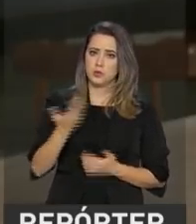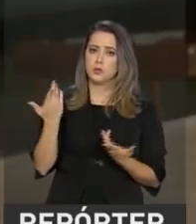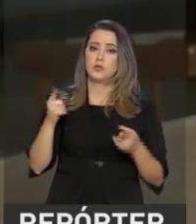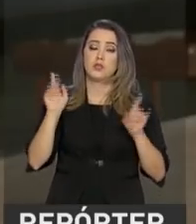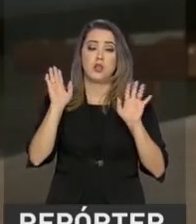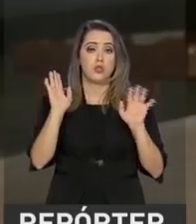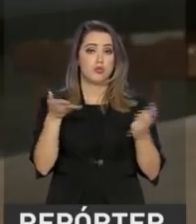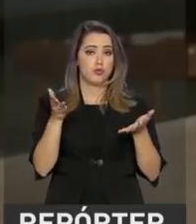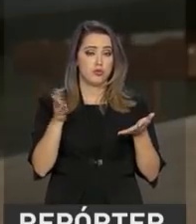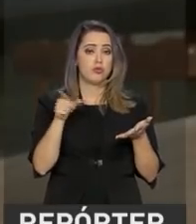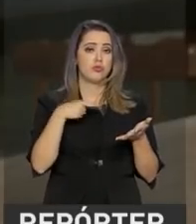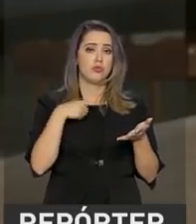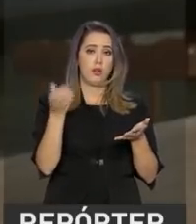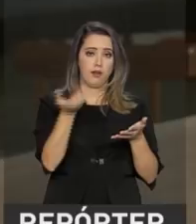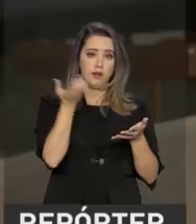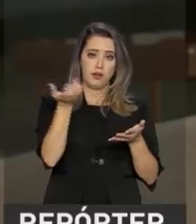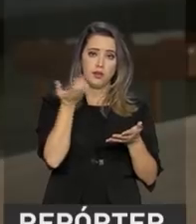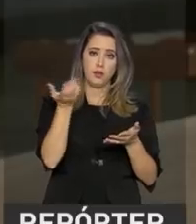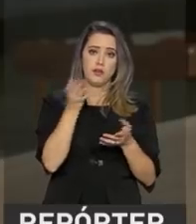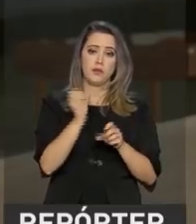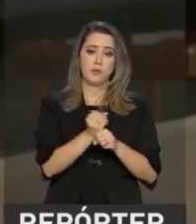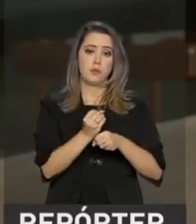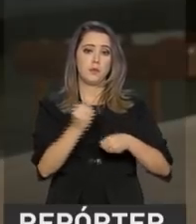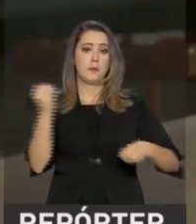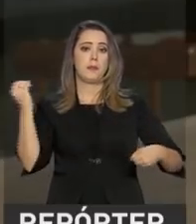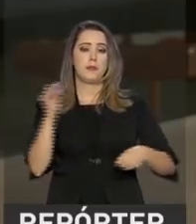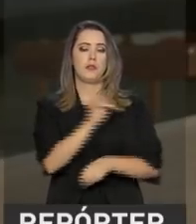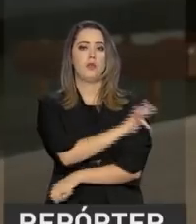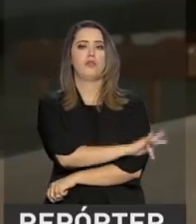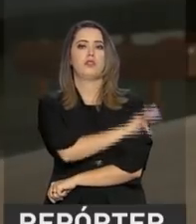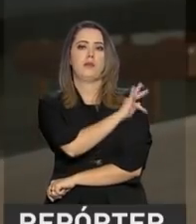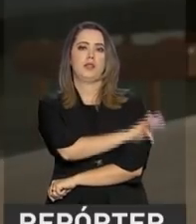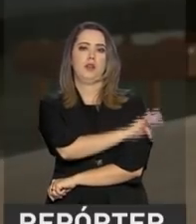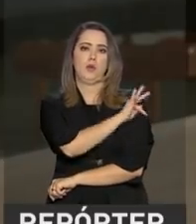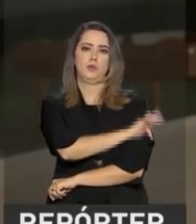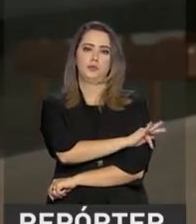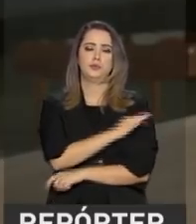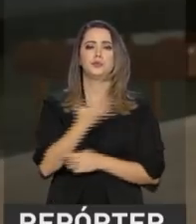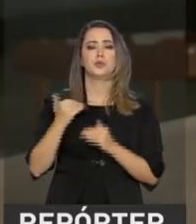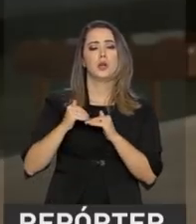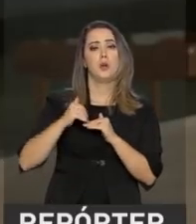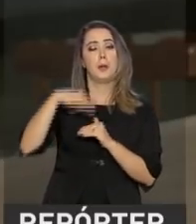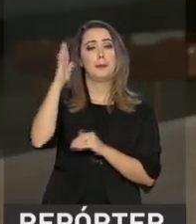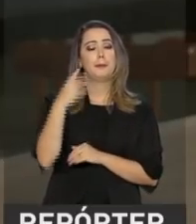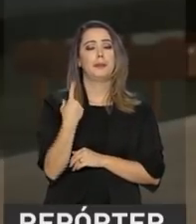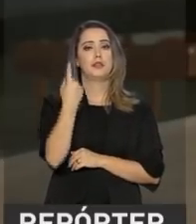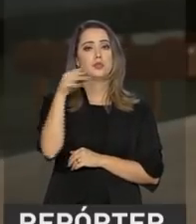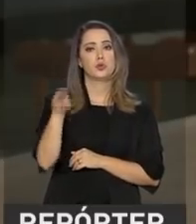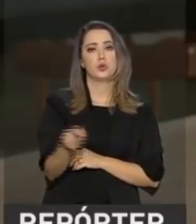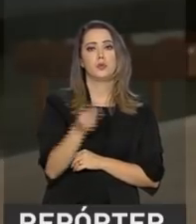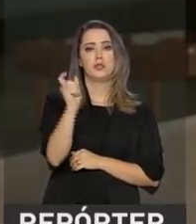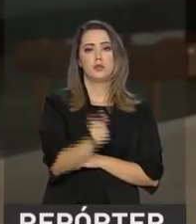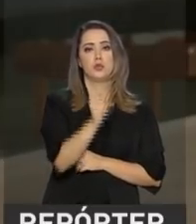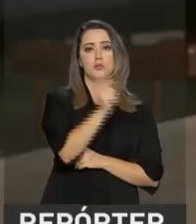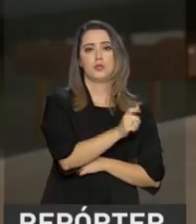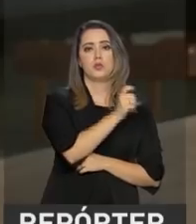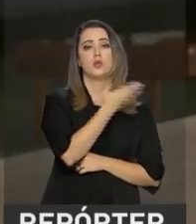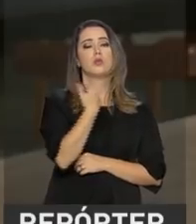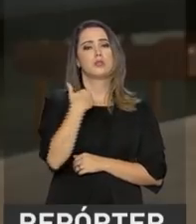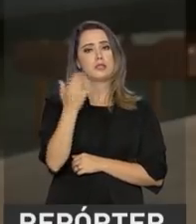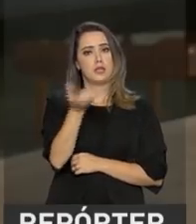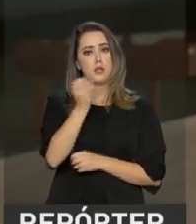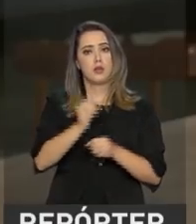356.326 pessoas desejam um certificado de ensino fundamental e mais de 1.300.000